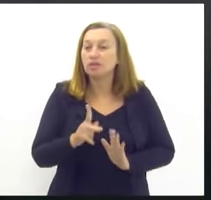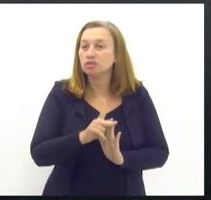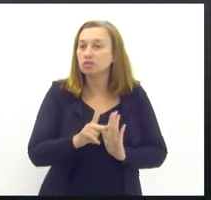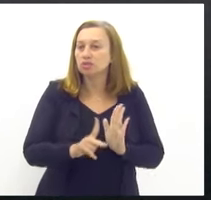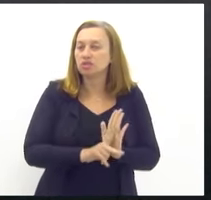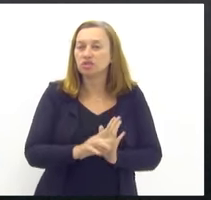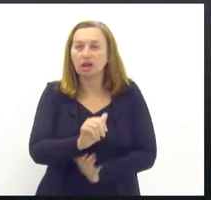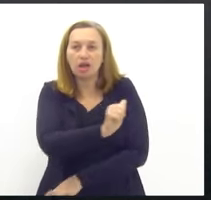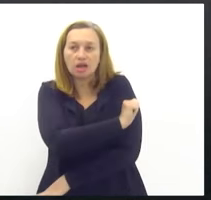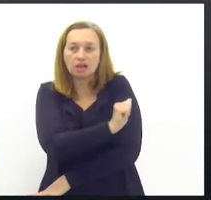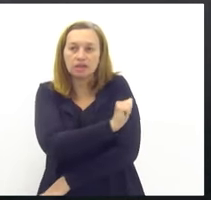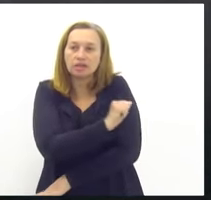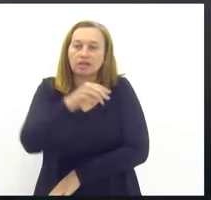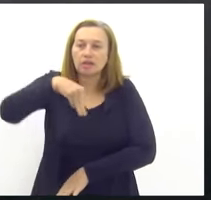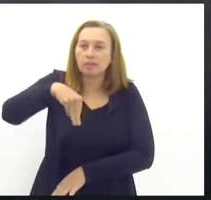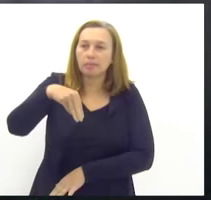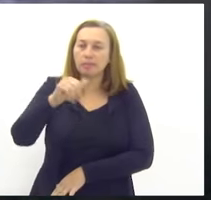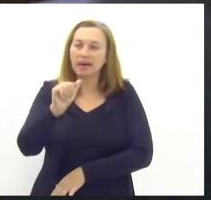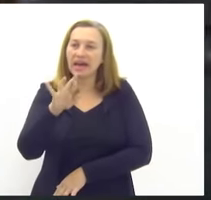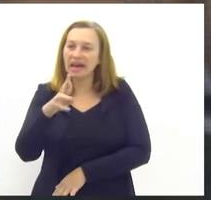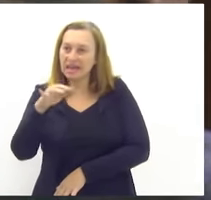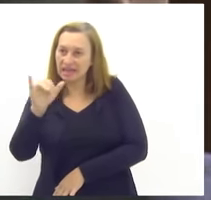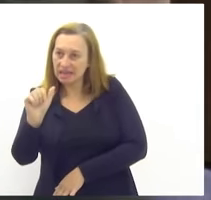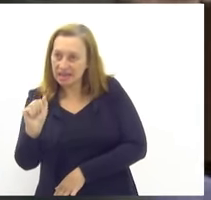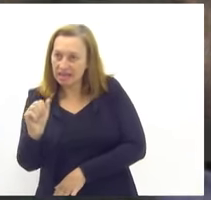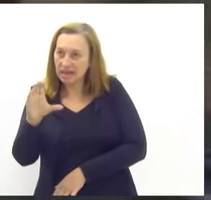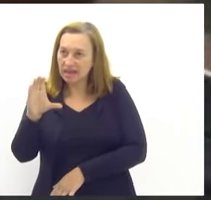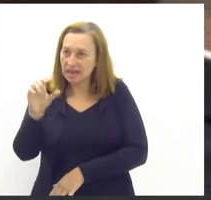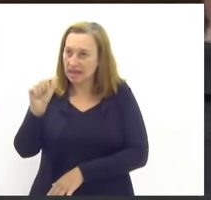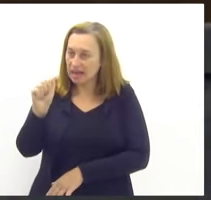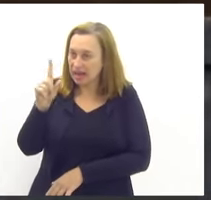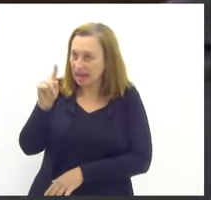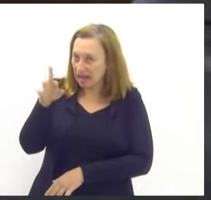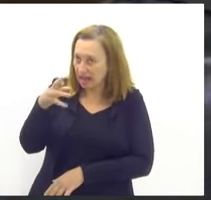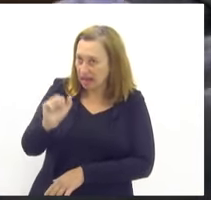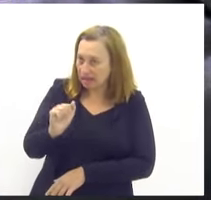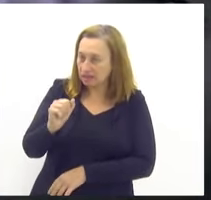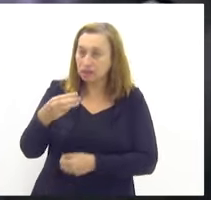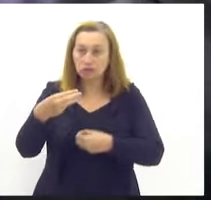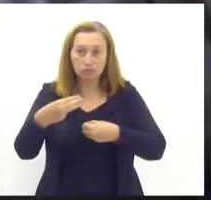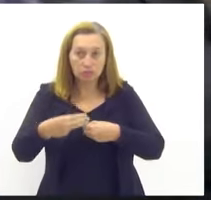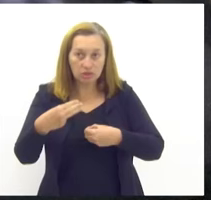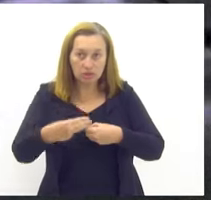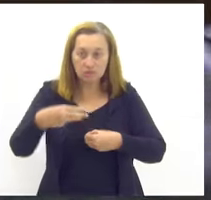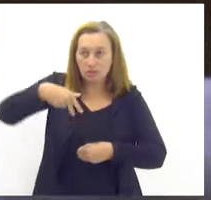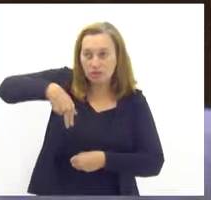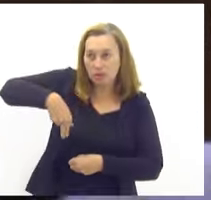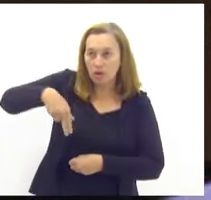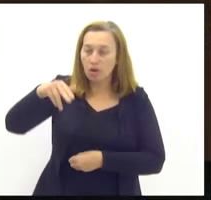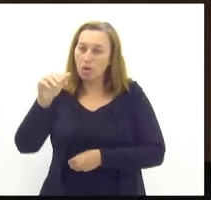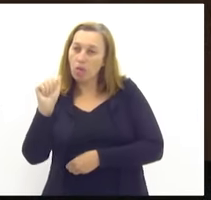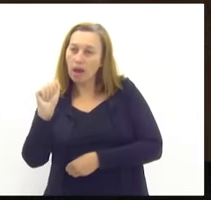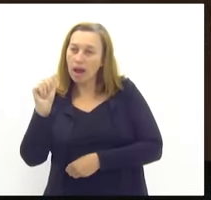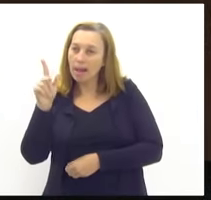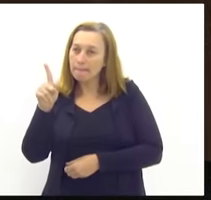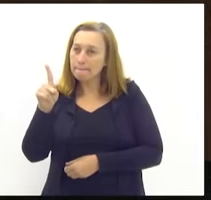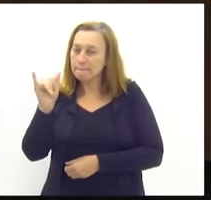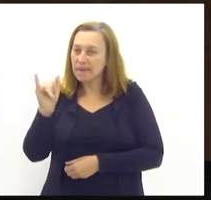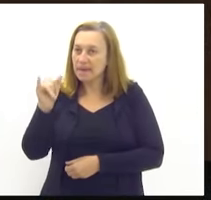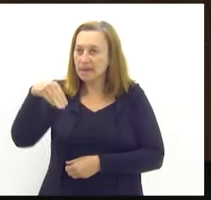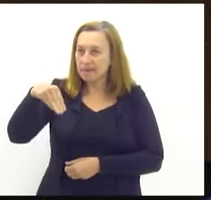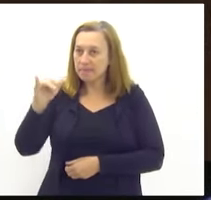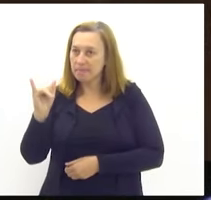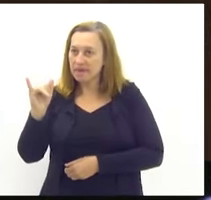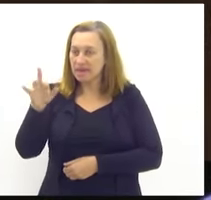estudante Maria Clara Brito Simplício do município de Guapimirim uma jovem estudante da rede